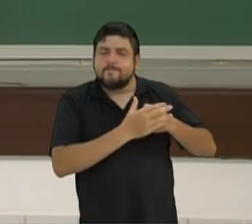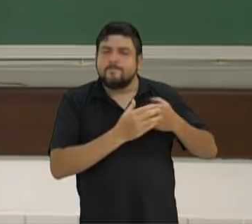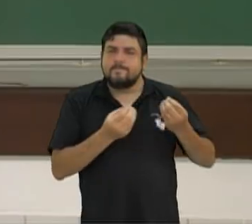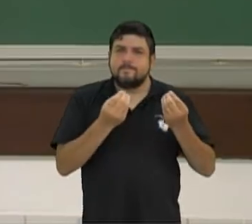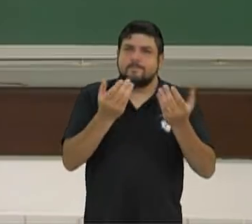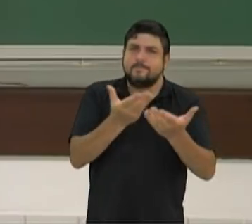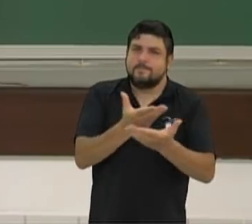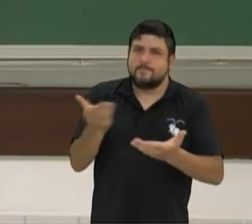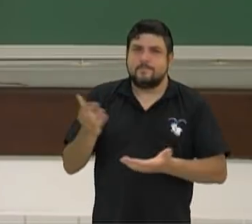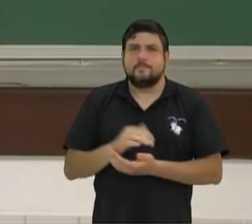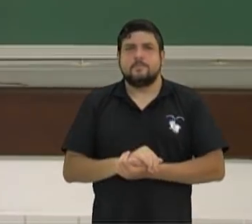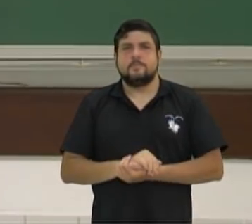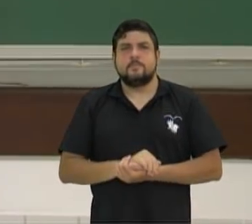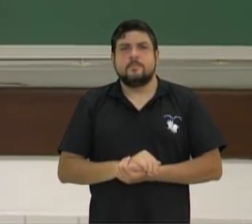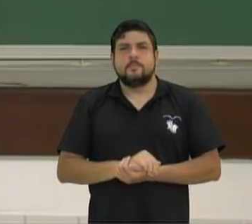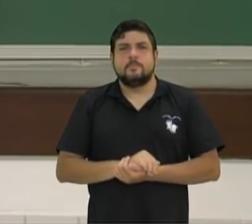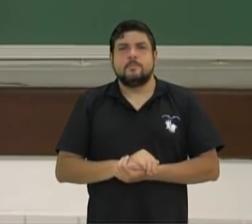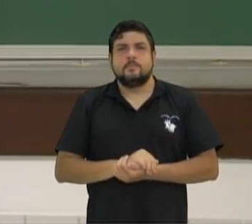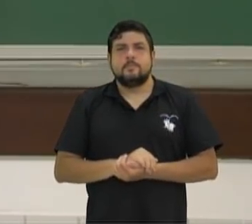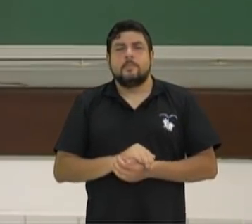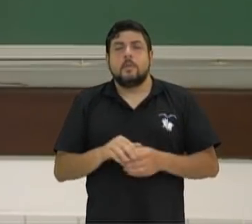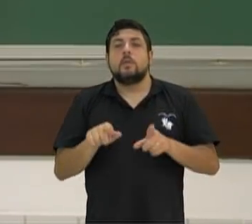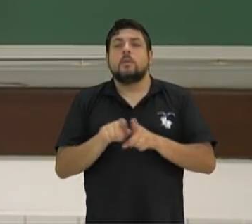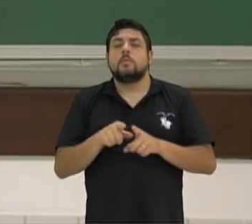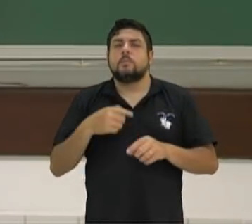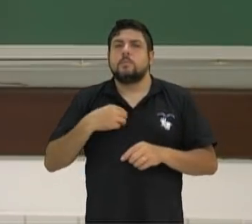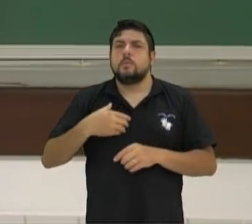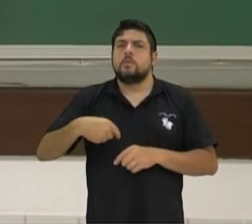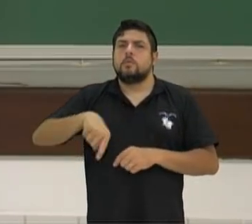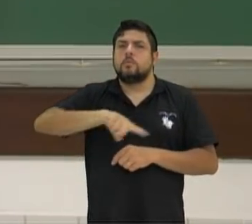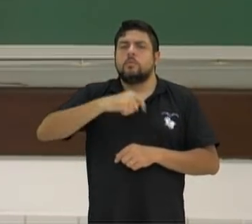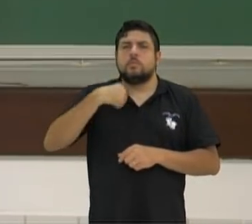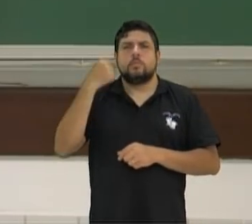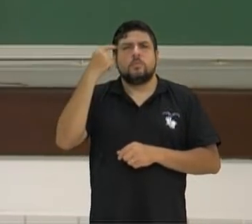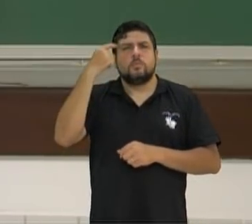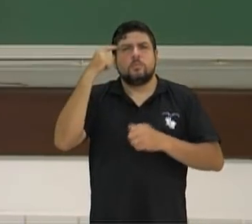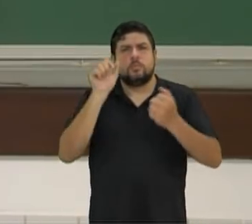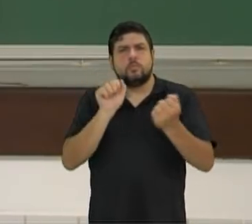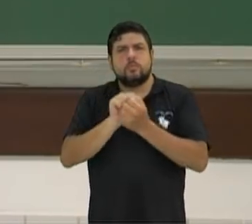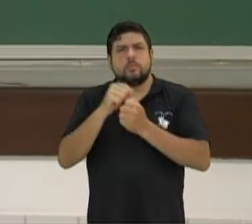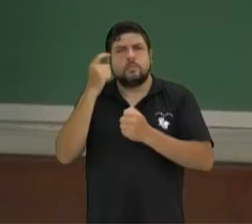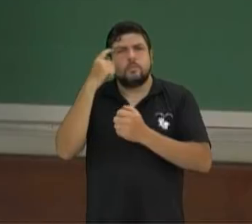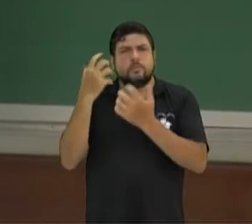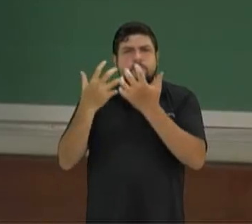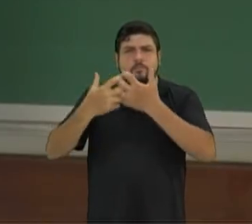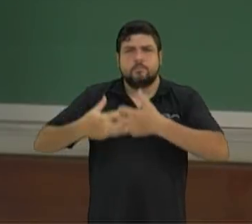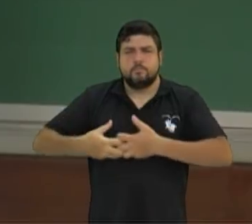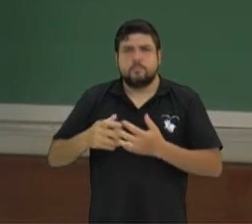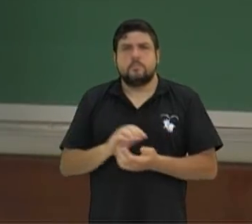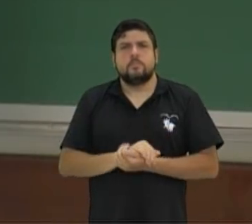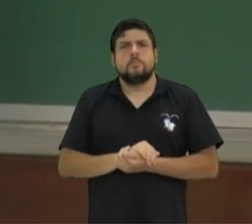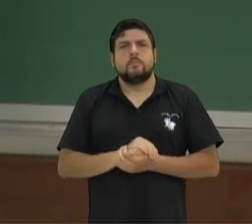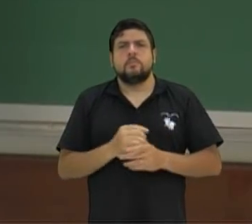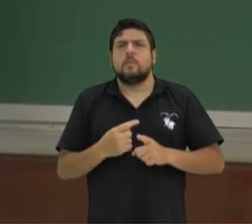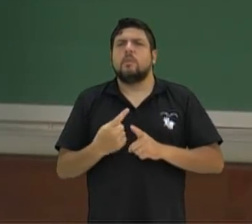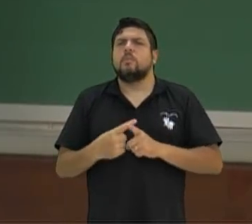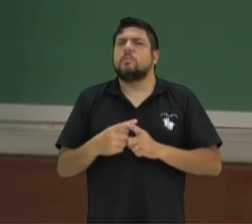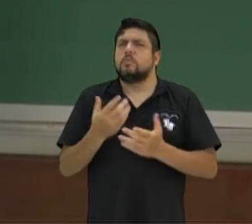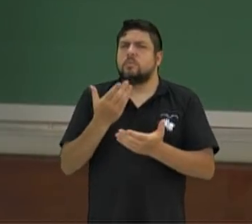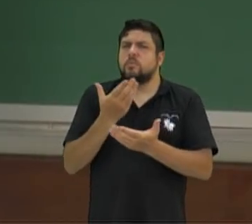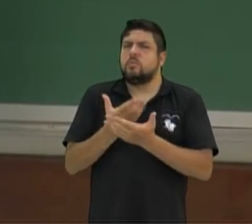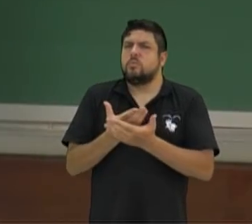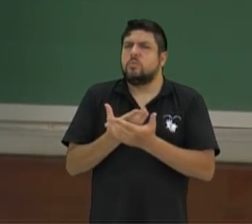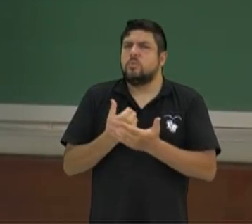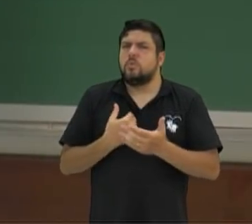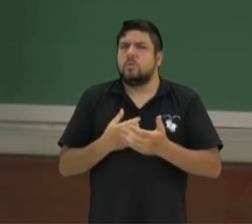vocês. Bem, então vamos pensar aqui juntos, vamos refletir, usar o raciocínio. Por que estudamos ensino